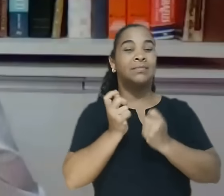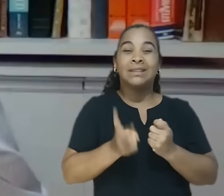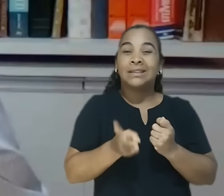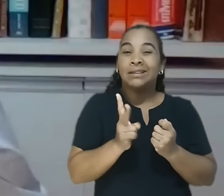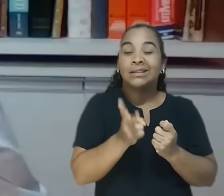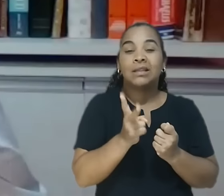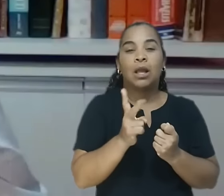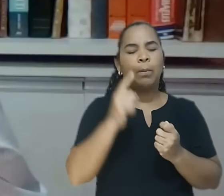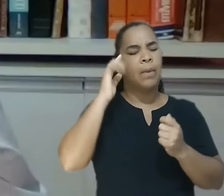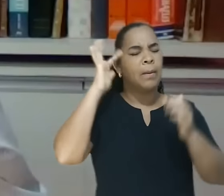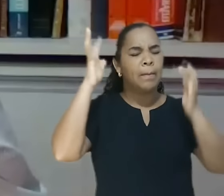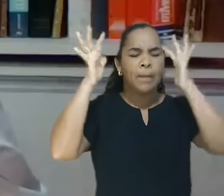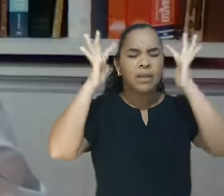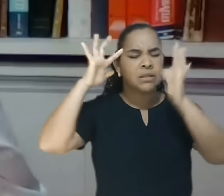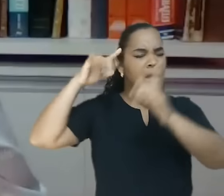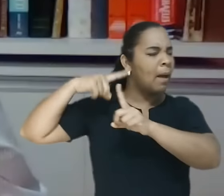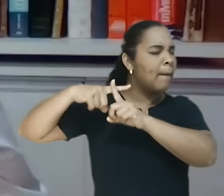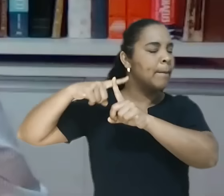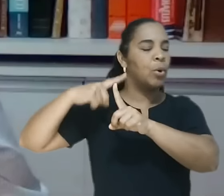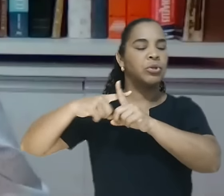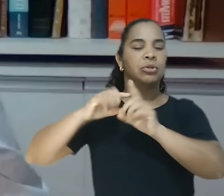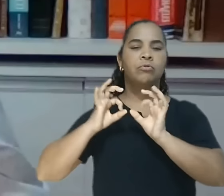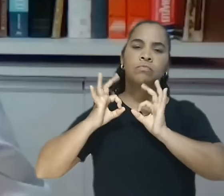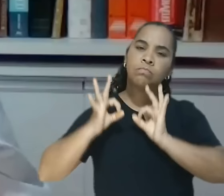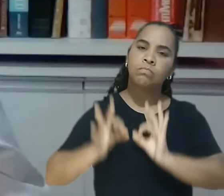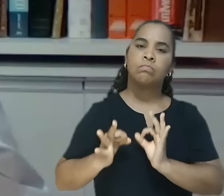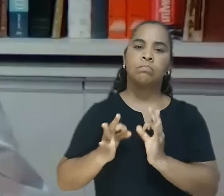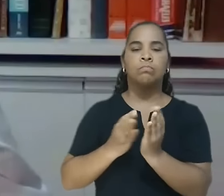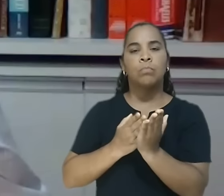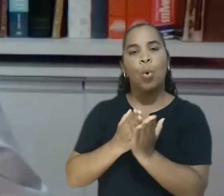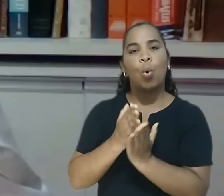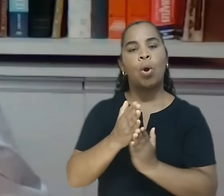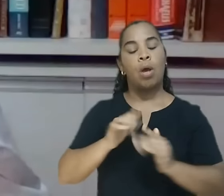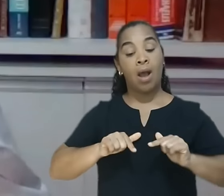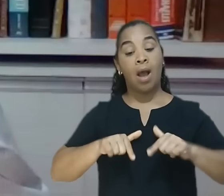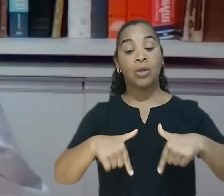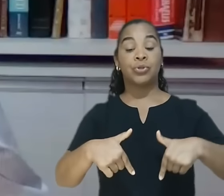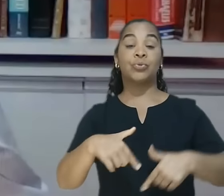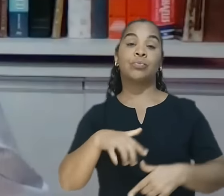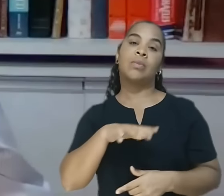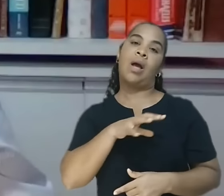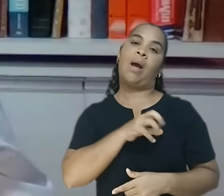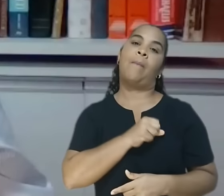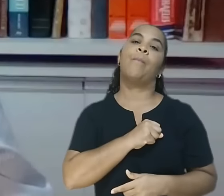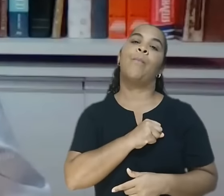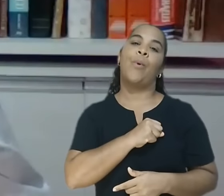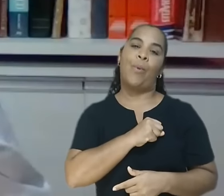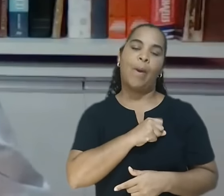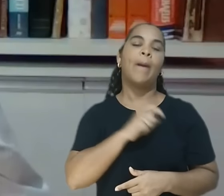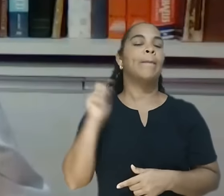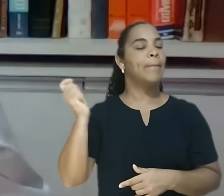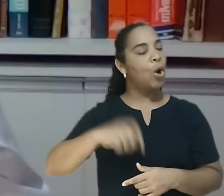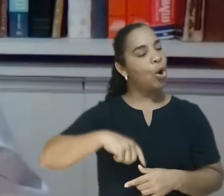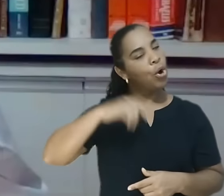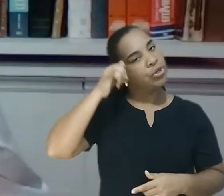Positivas E corretas Ações E atitudes De amor Você pode Evitar As